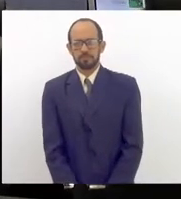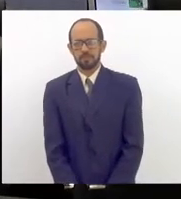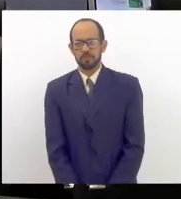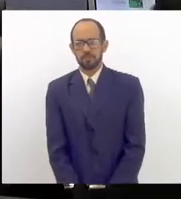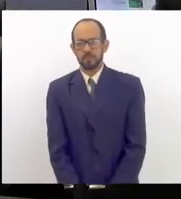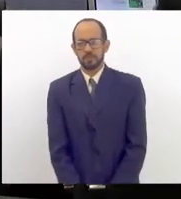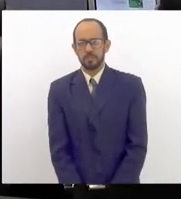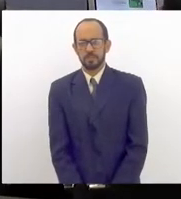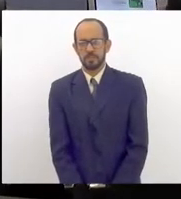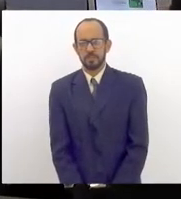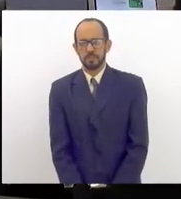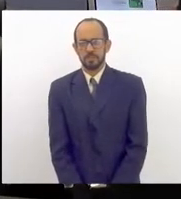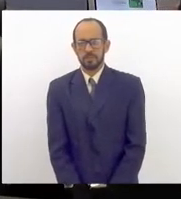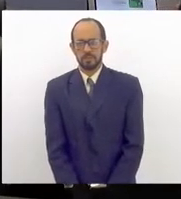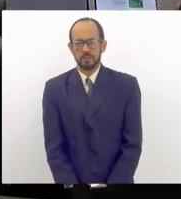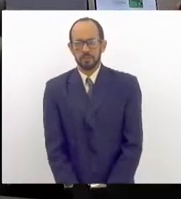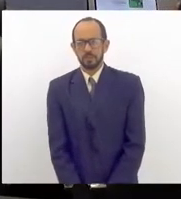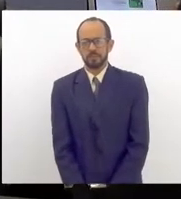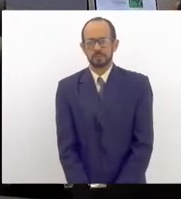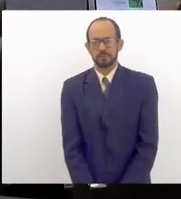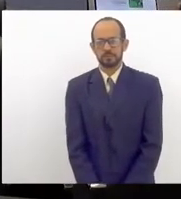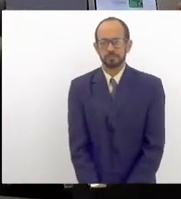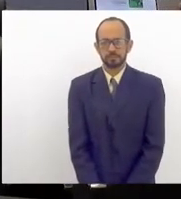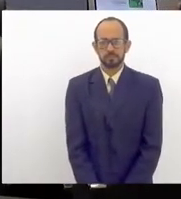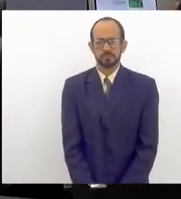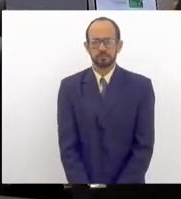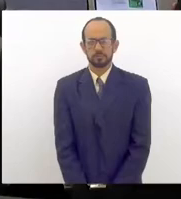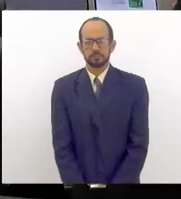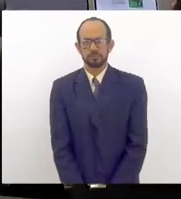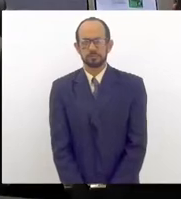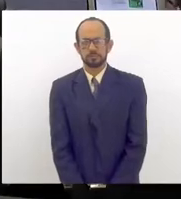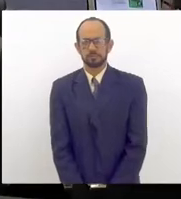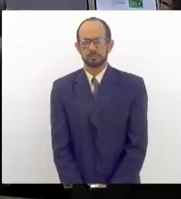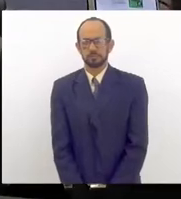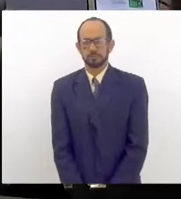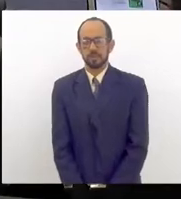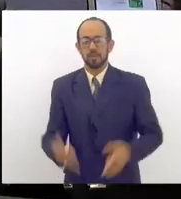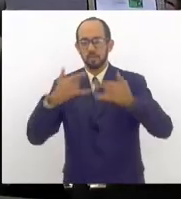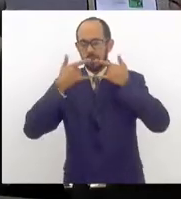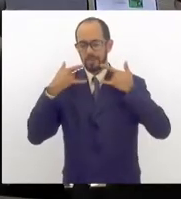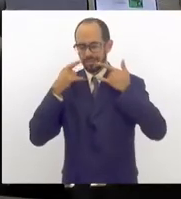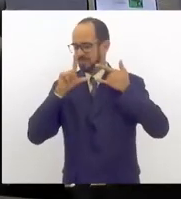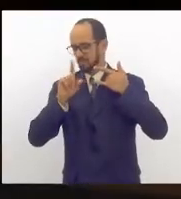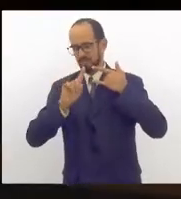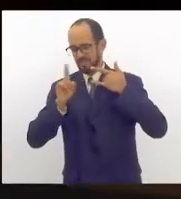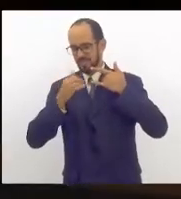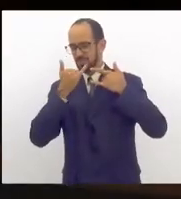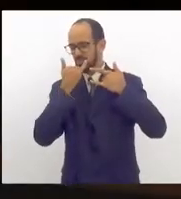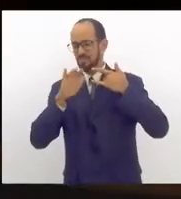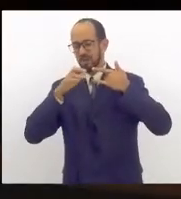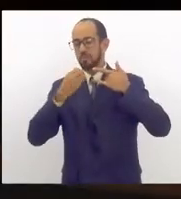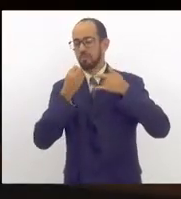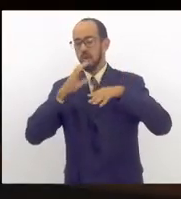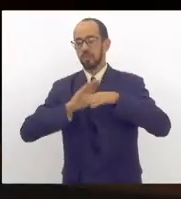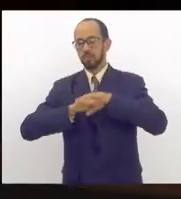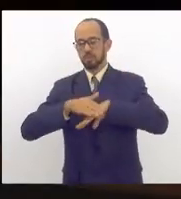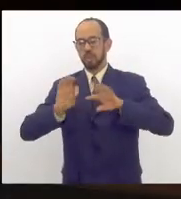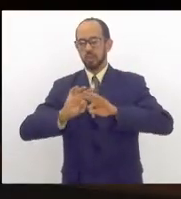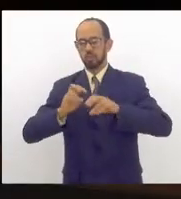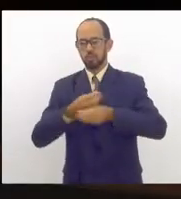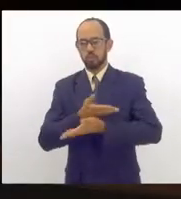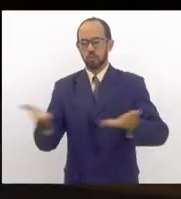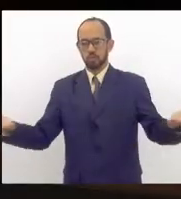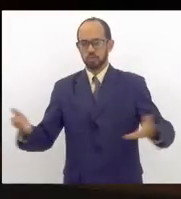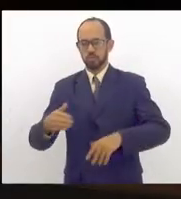é que eu acho que agora foi tá melhor Tirar a máscara eu não tava bom boa noite a todos todas e todos